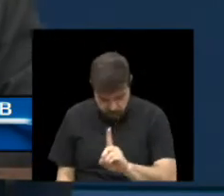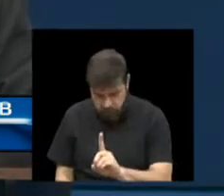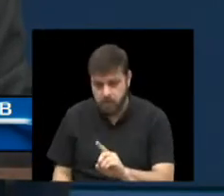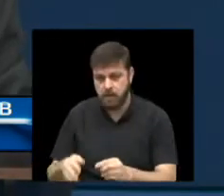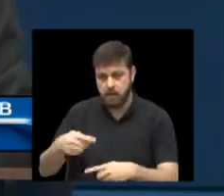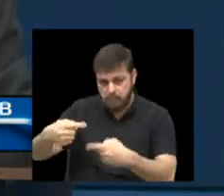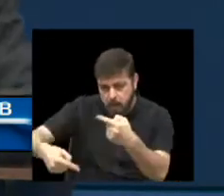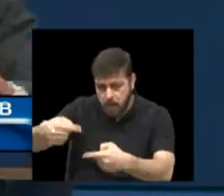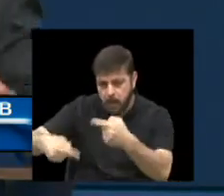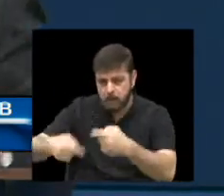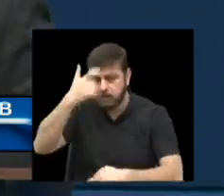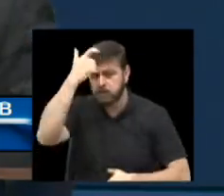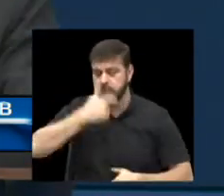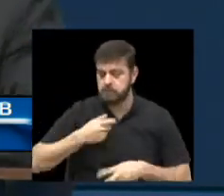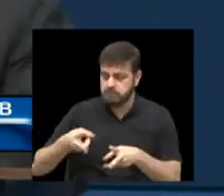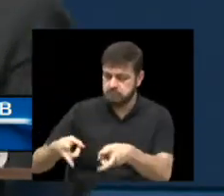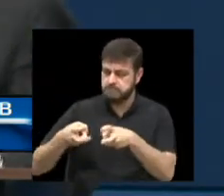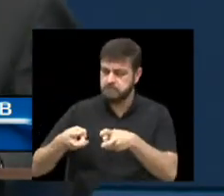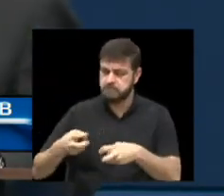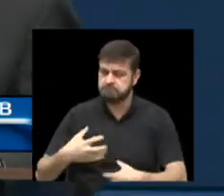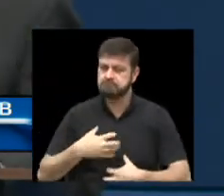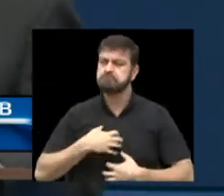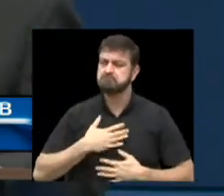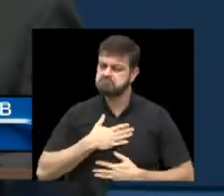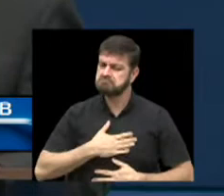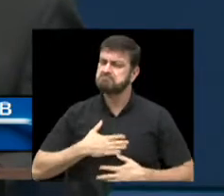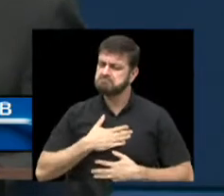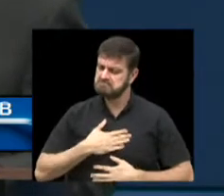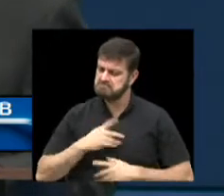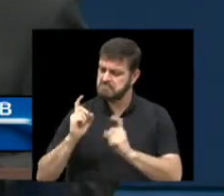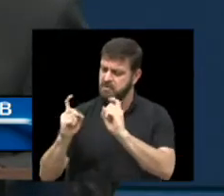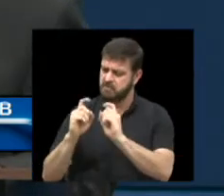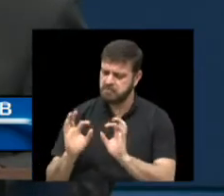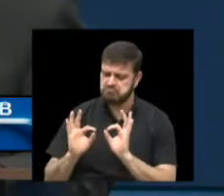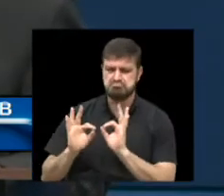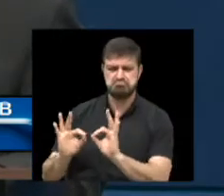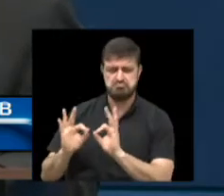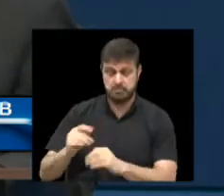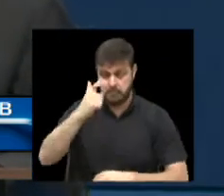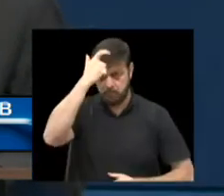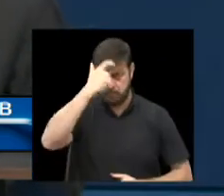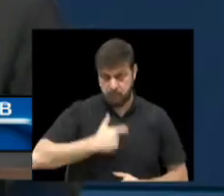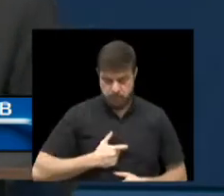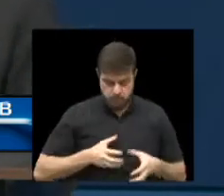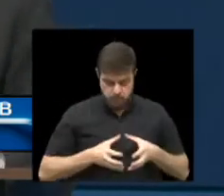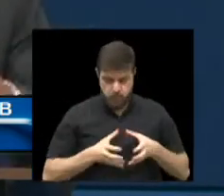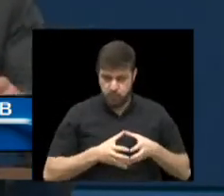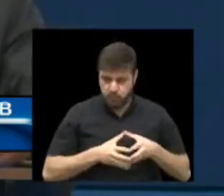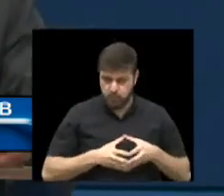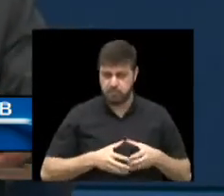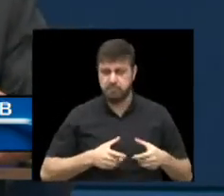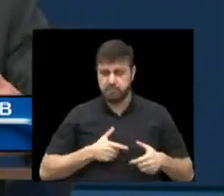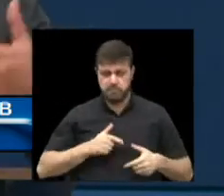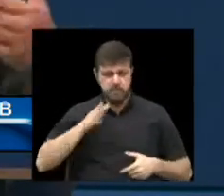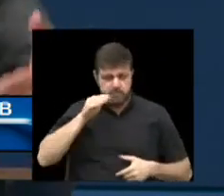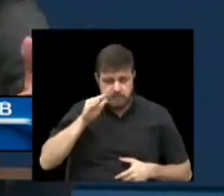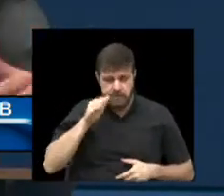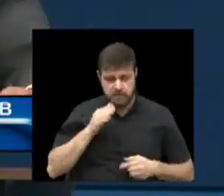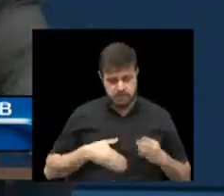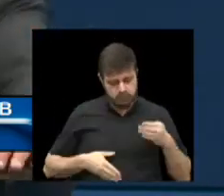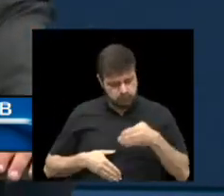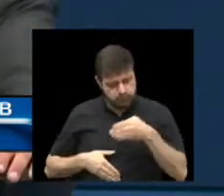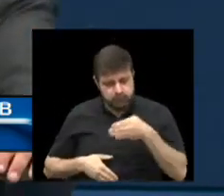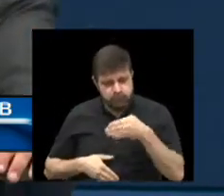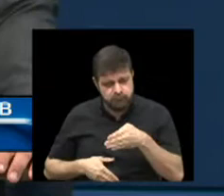eu saí de uma maneira muito positiva com o resultado dessa reunião, que o meu gabinete participou ativamente na discussão,